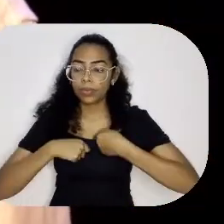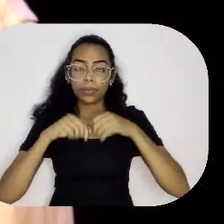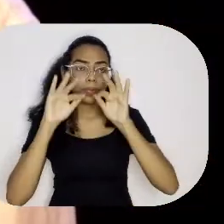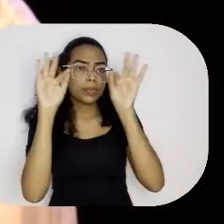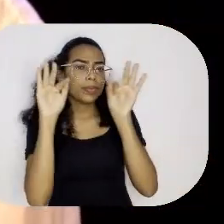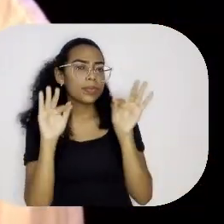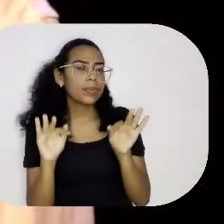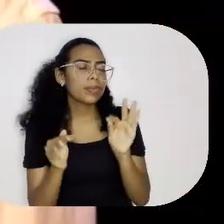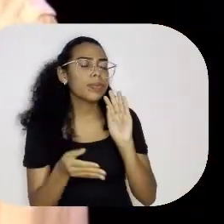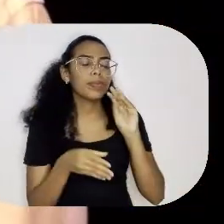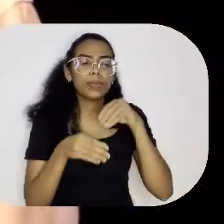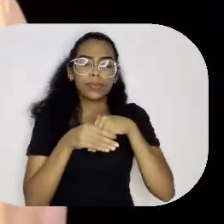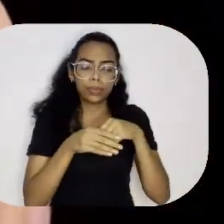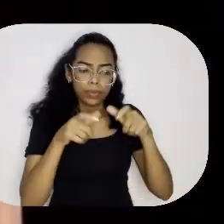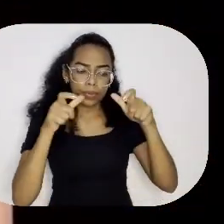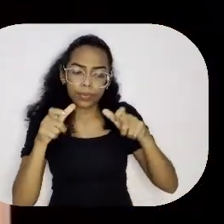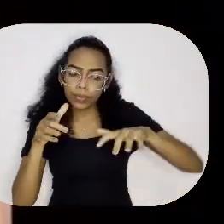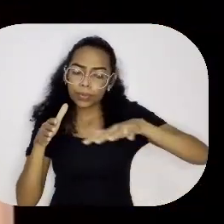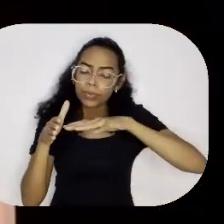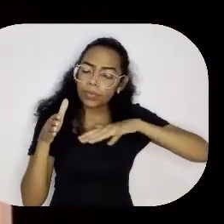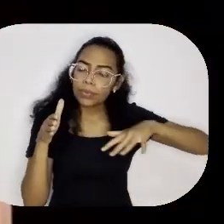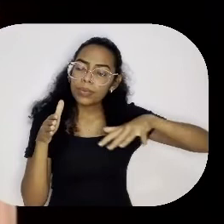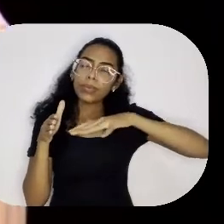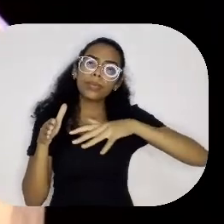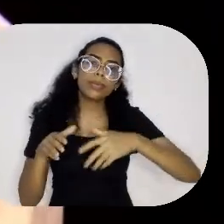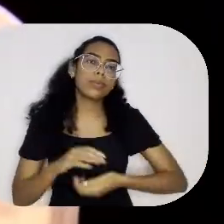a ser feliz no lugar.